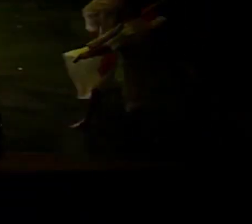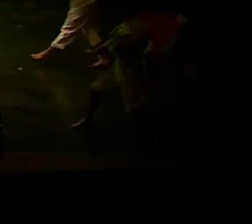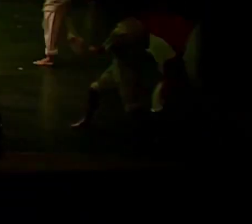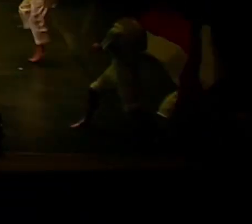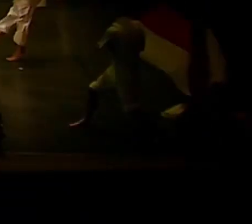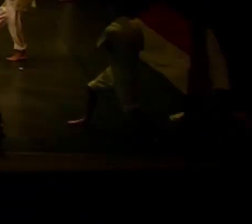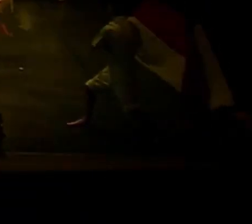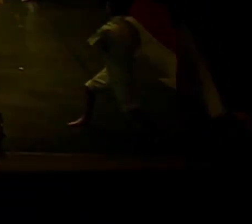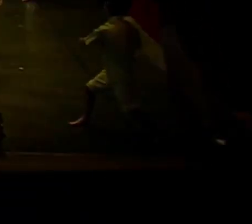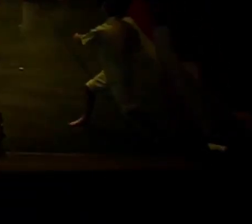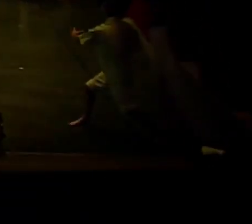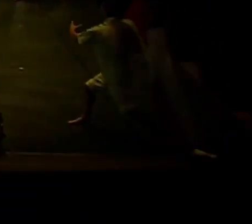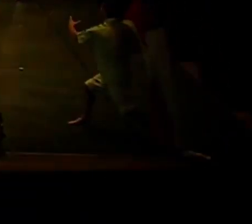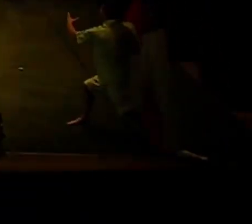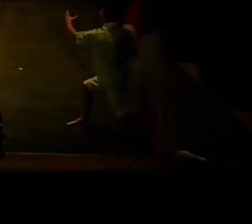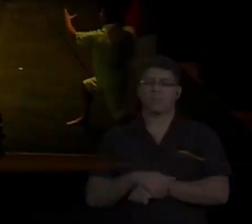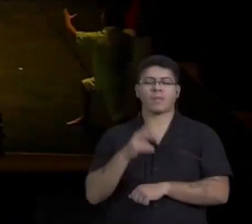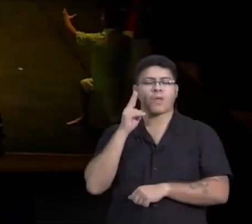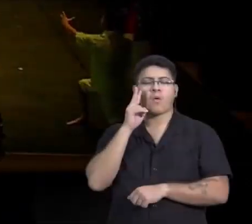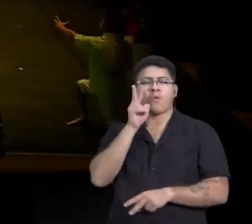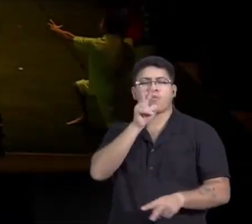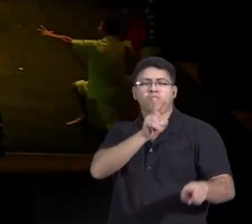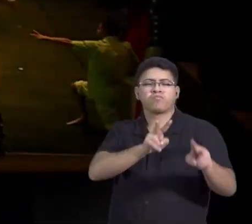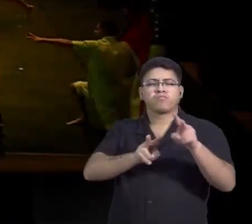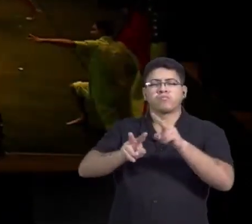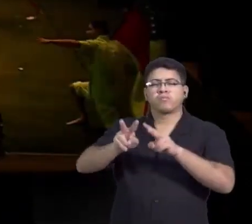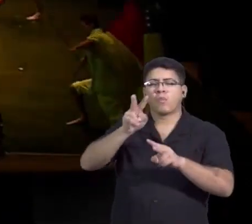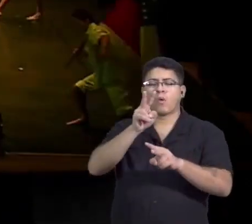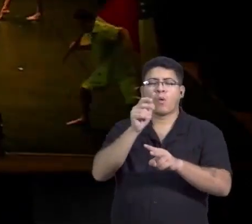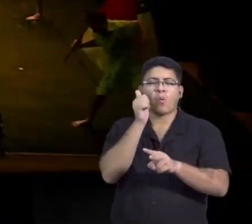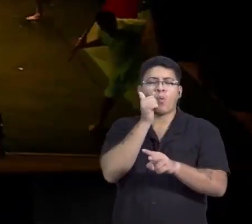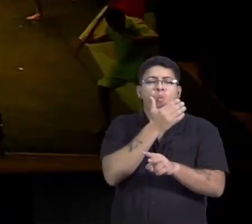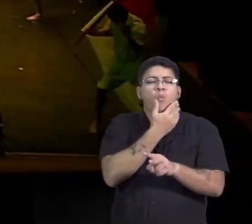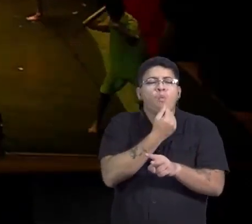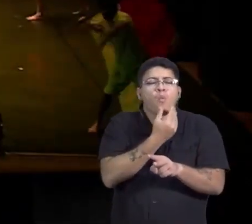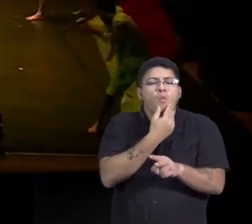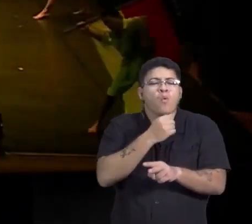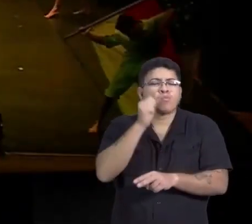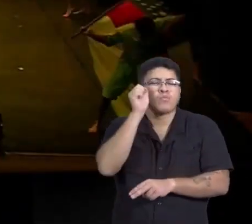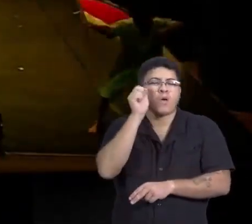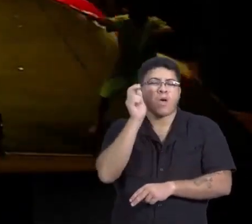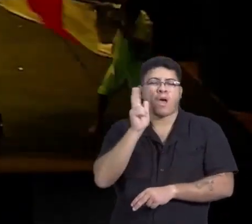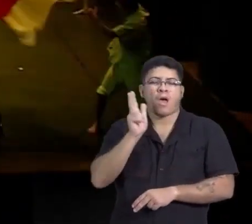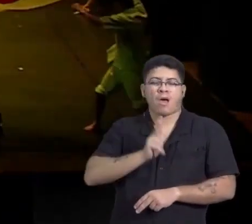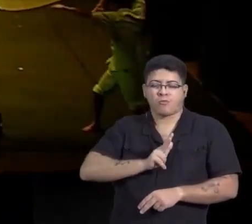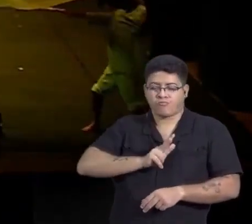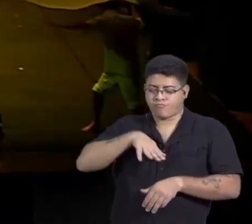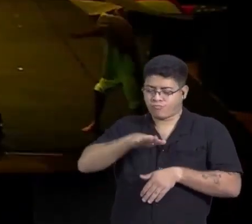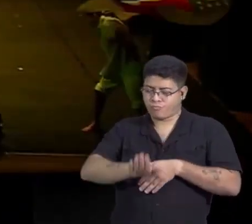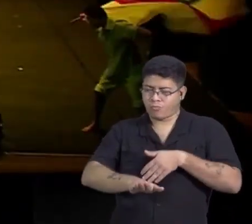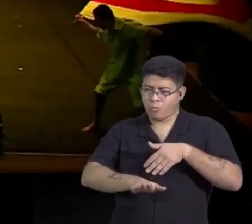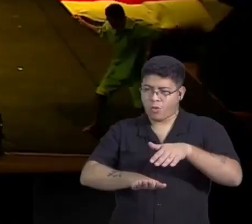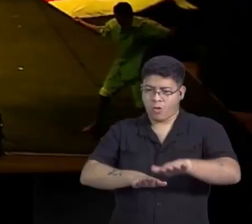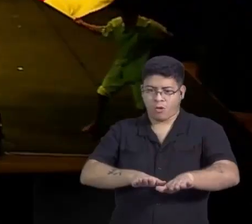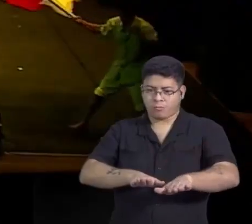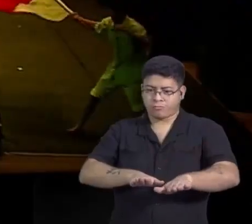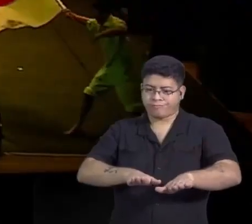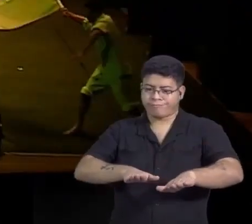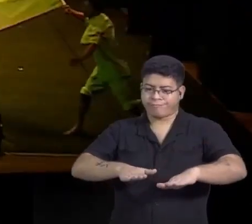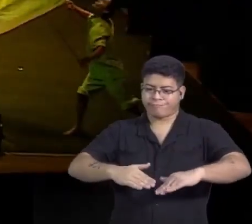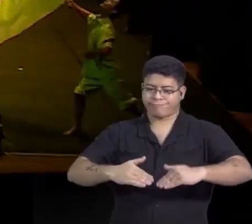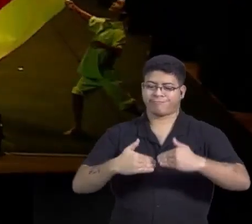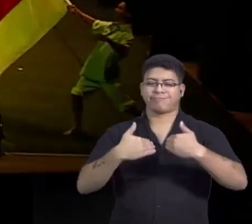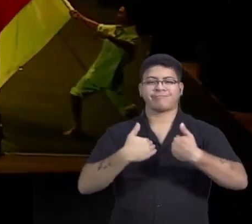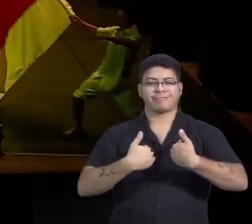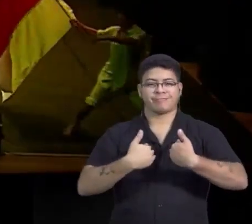Há quem tenha visto moleque engraçado, com os pés descalços virados